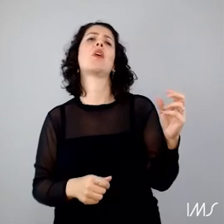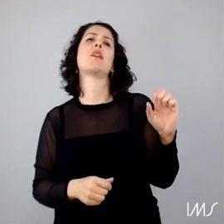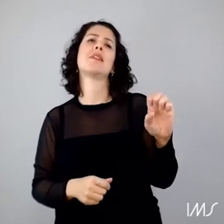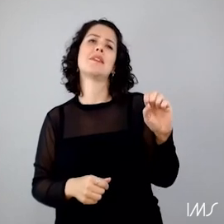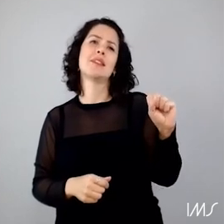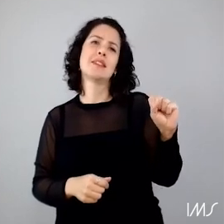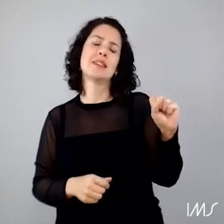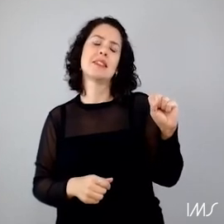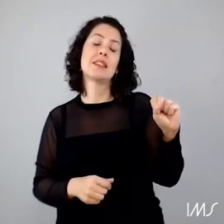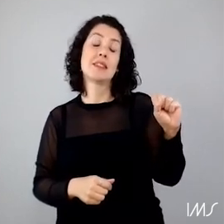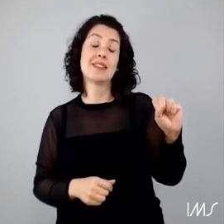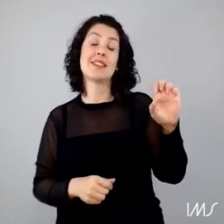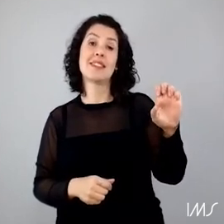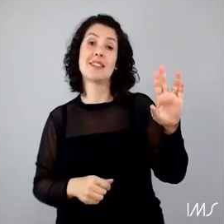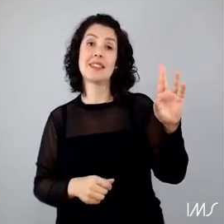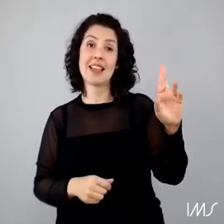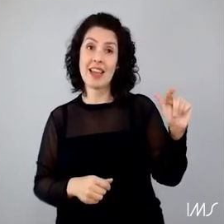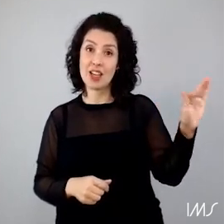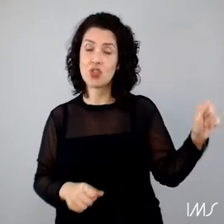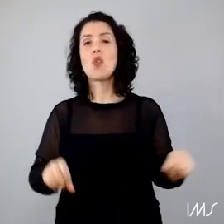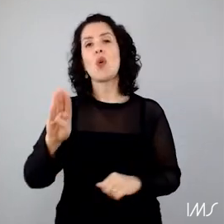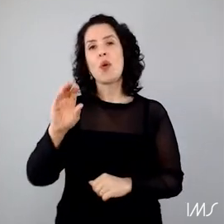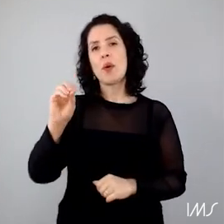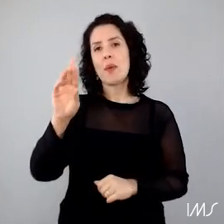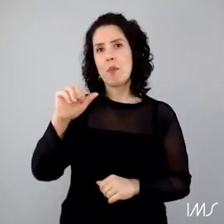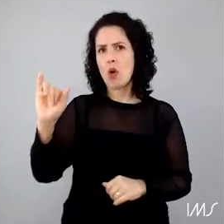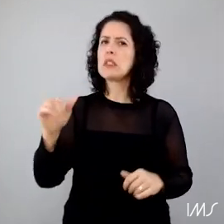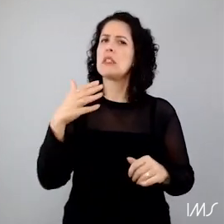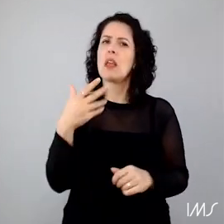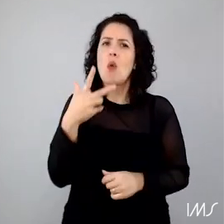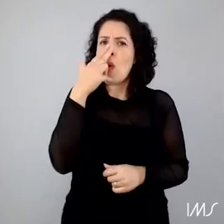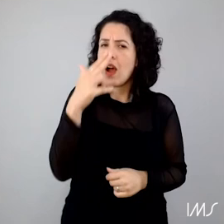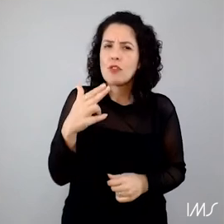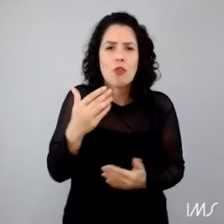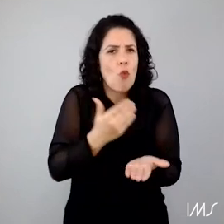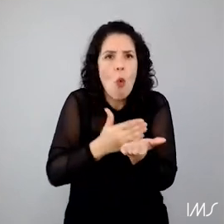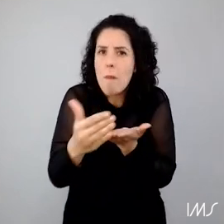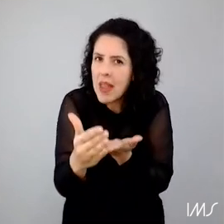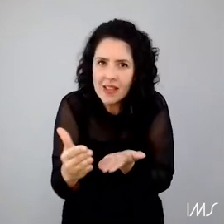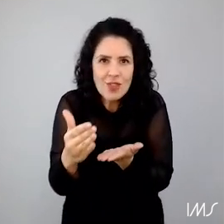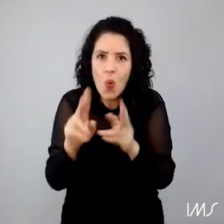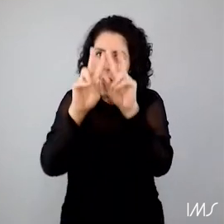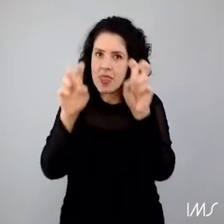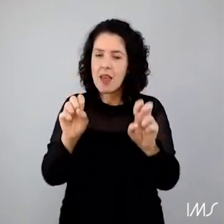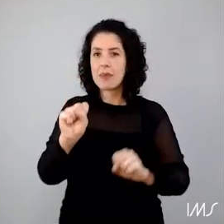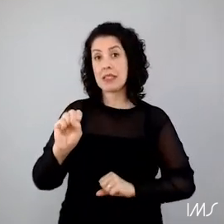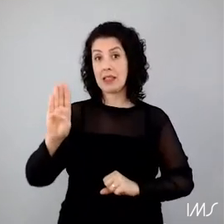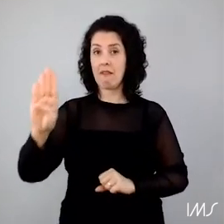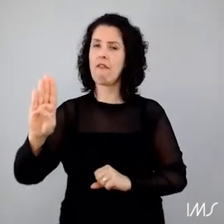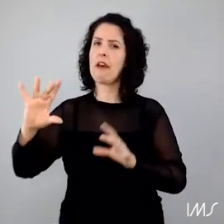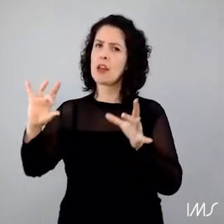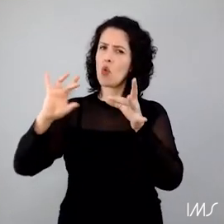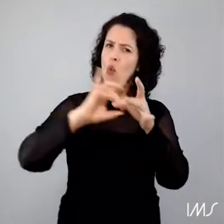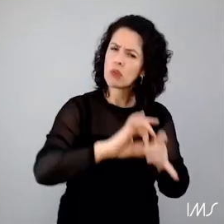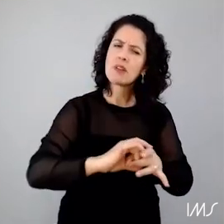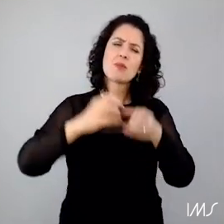né? Entrar pelo contexto, o Boris colocou isso muito bem, o Sérgio também. E, bom, só queria encerrar e